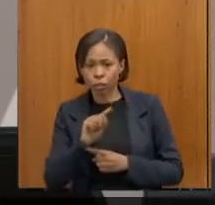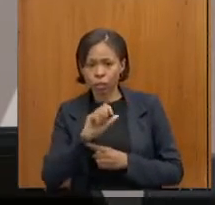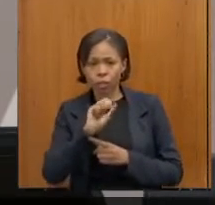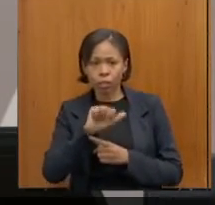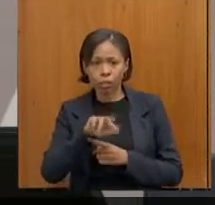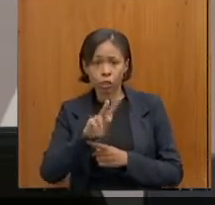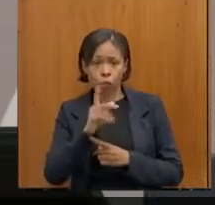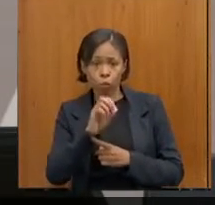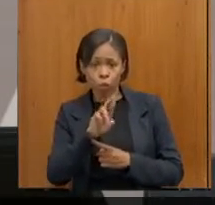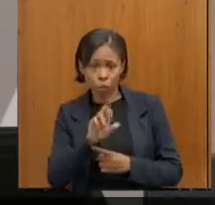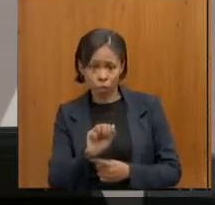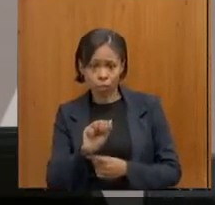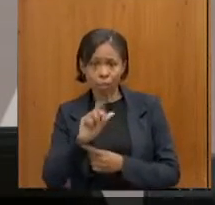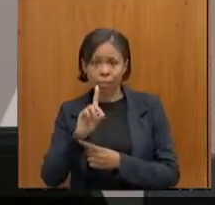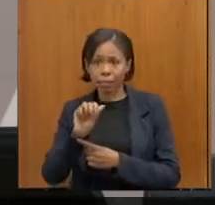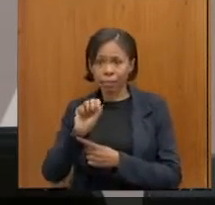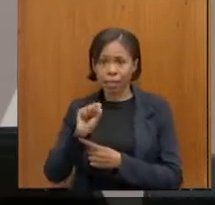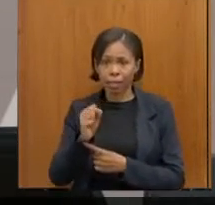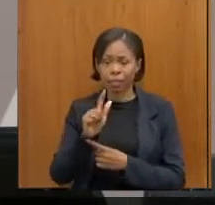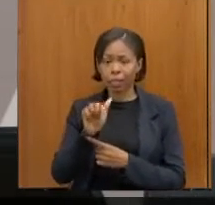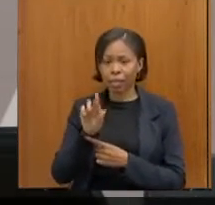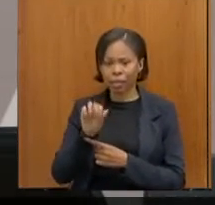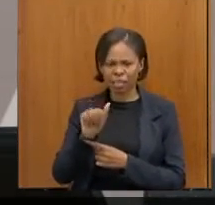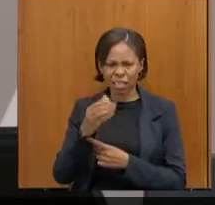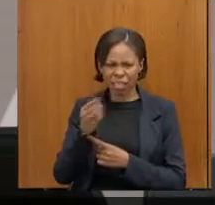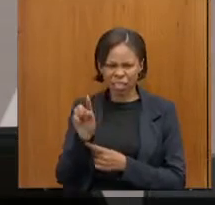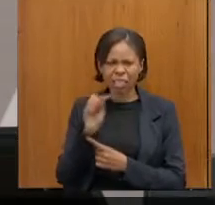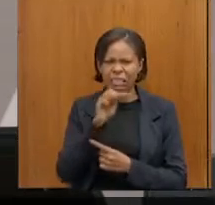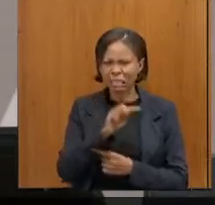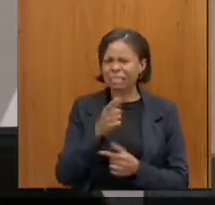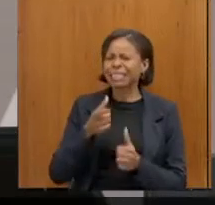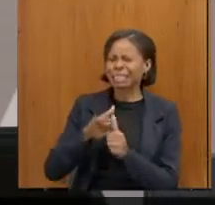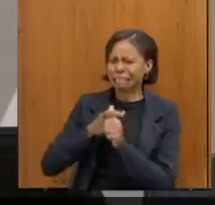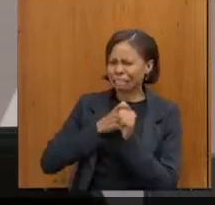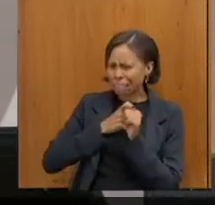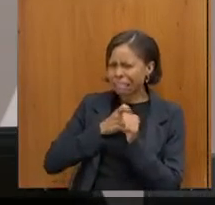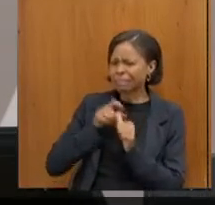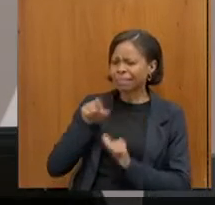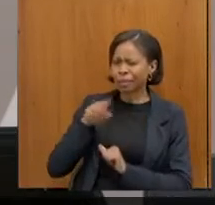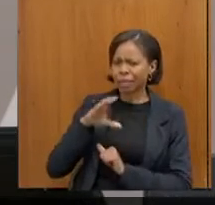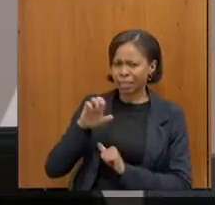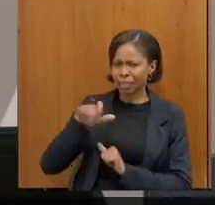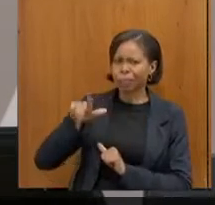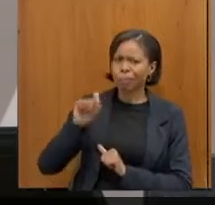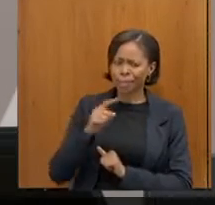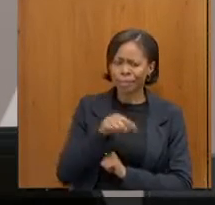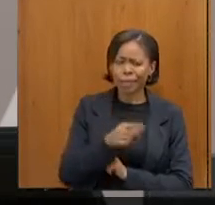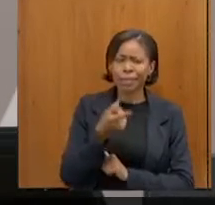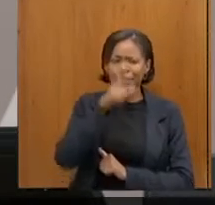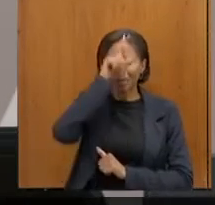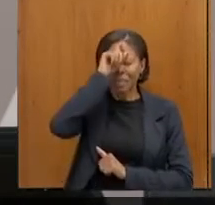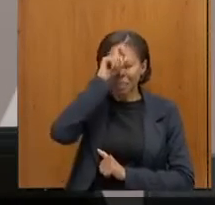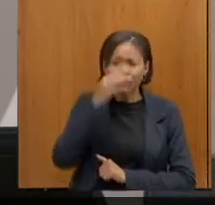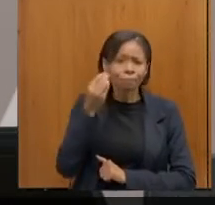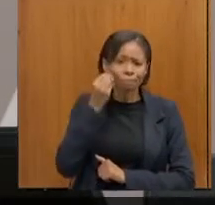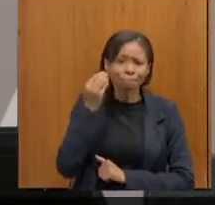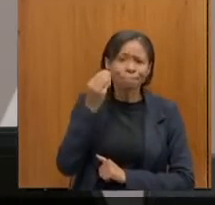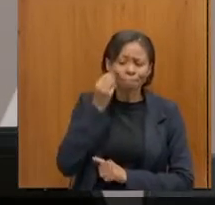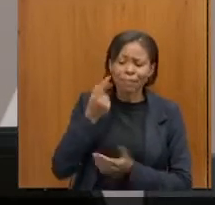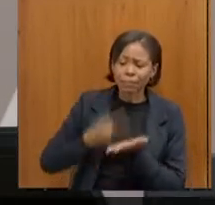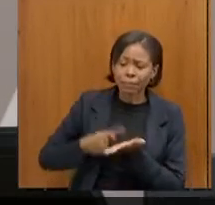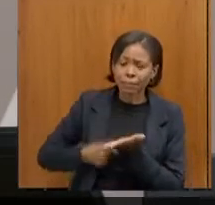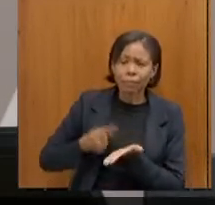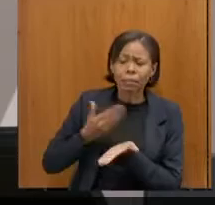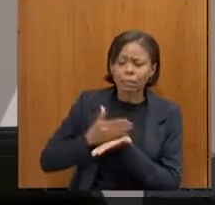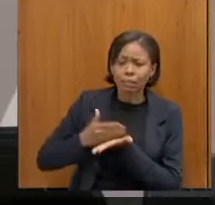grandes devedores da Cemig já tentou negociar já tentou falei com ele vocês vão pedir para ter uma energia solar